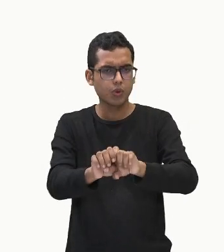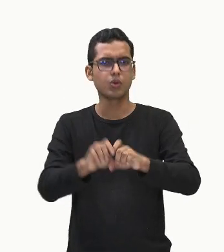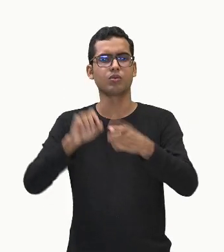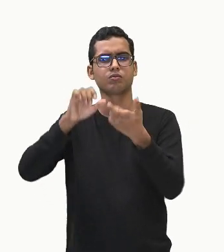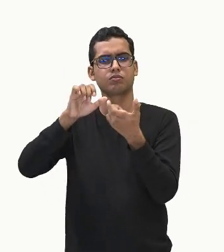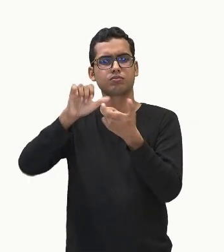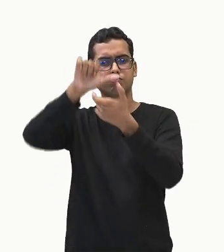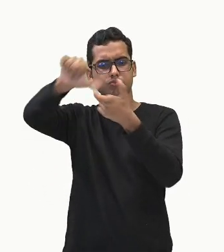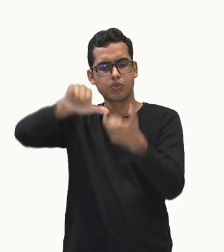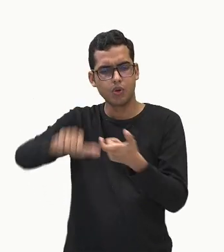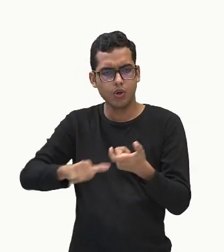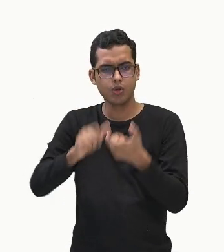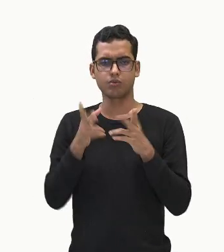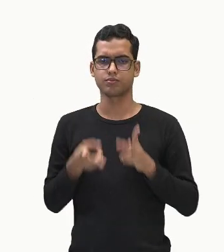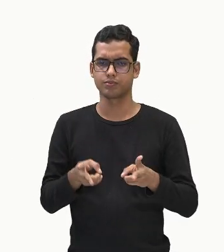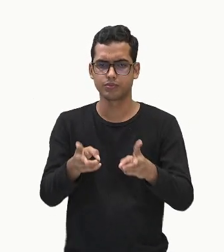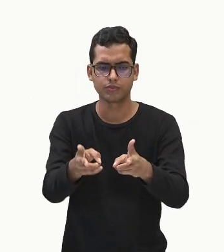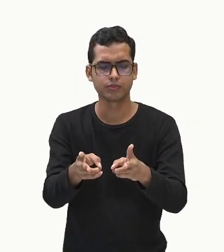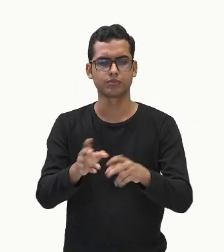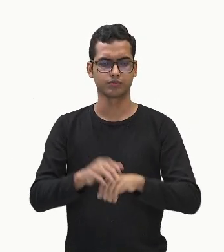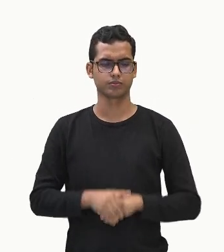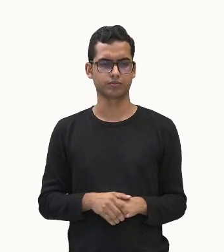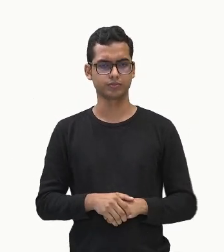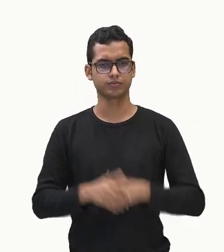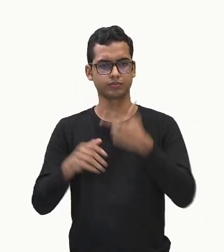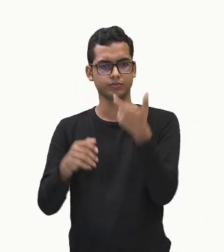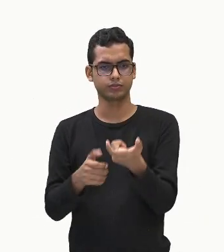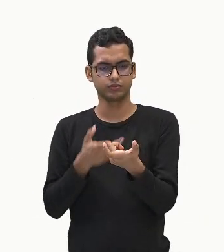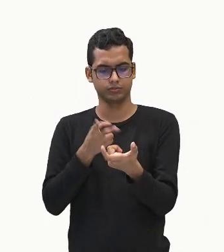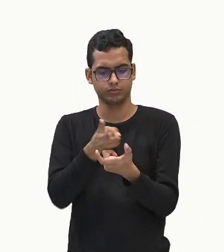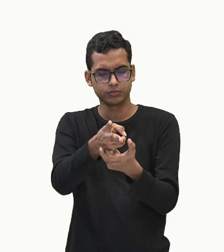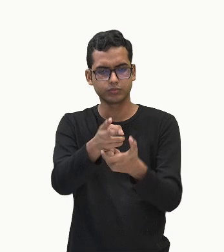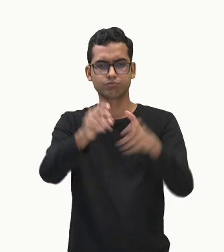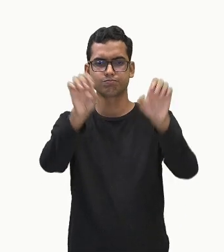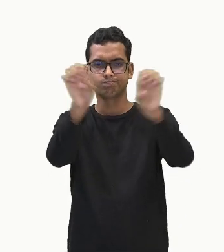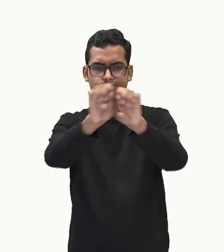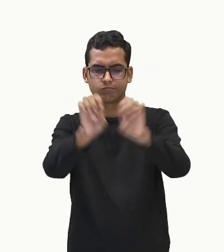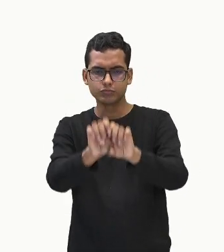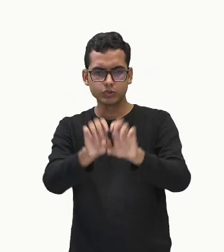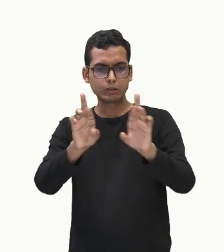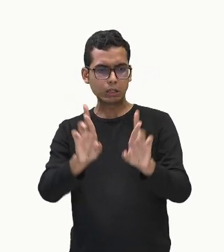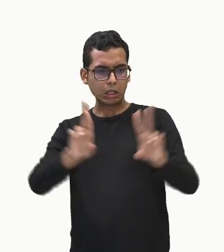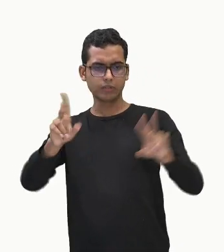conjugação. Não há diferença nessa estrutura